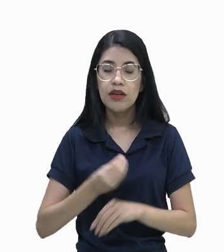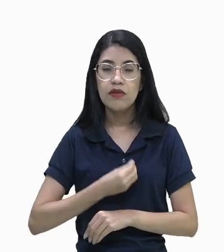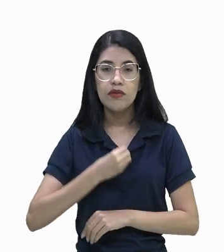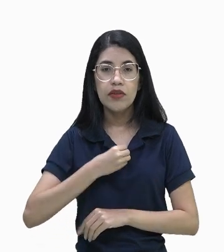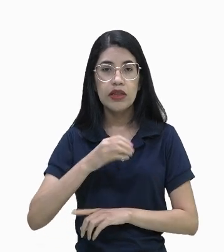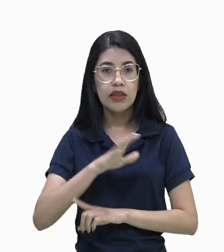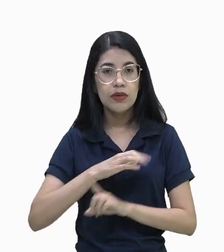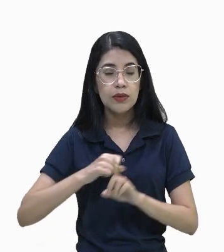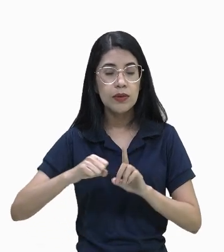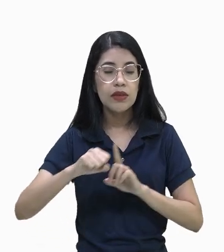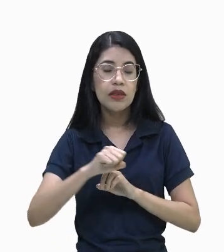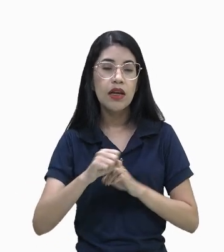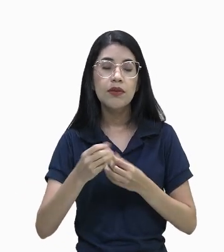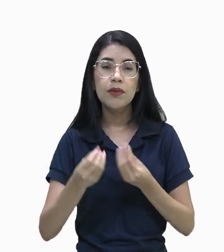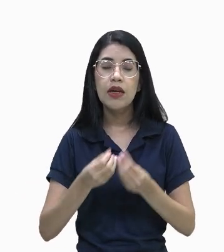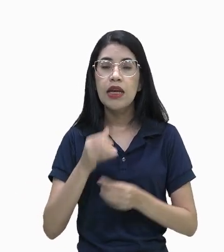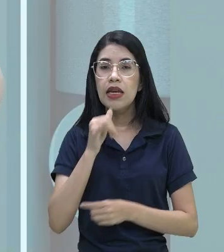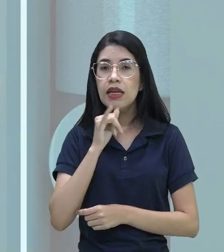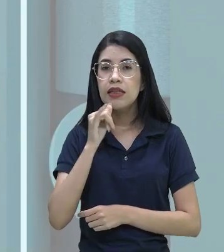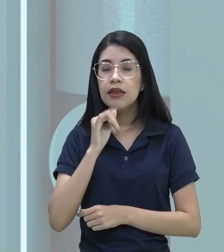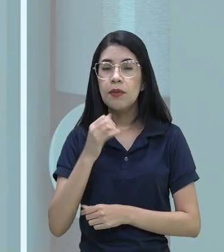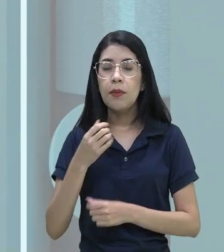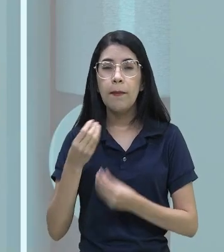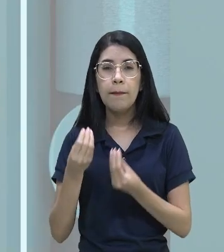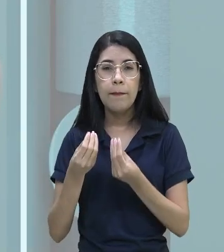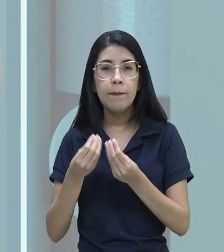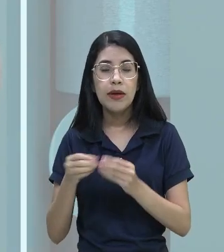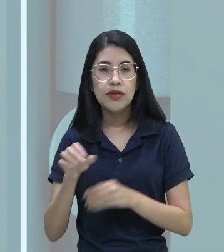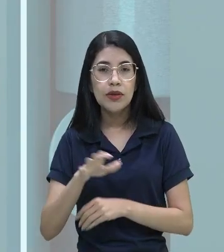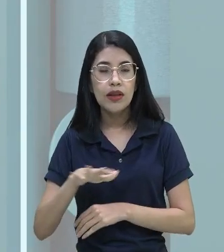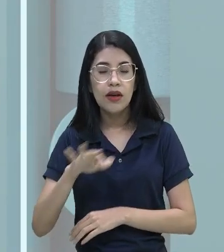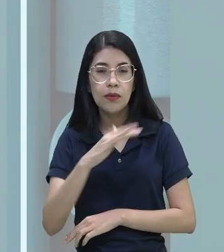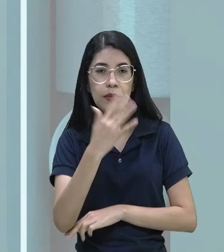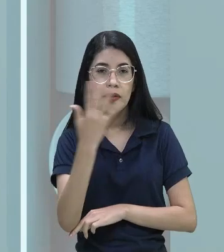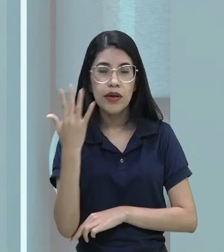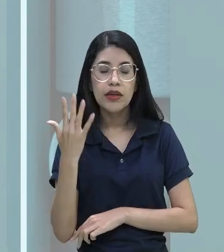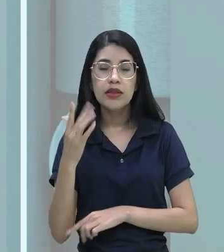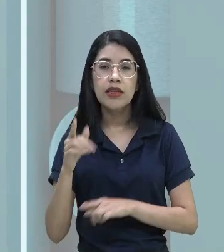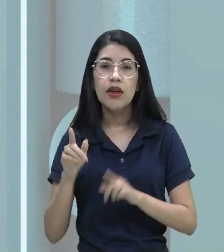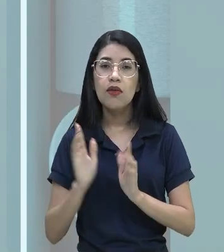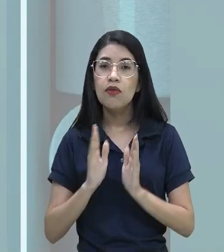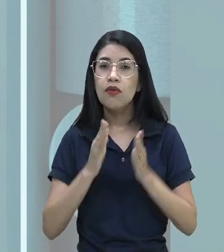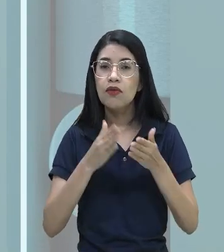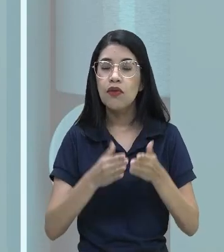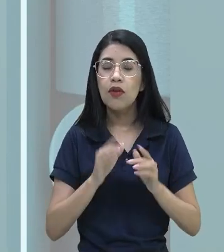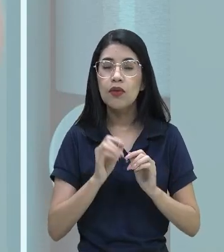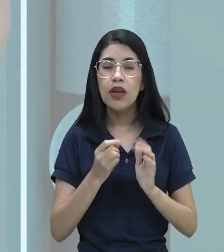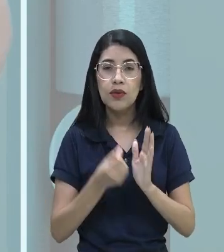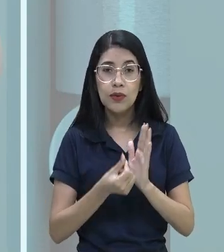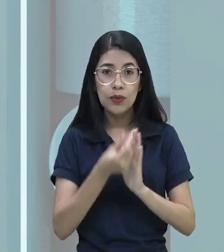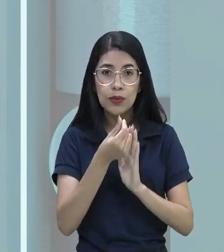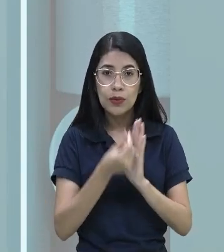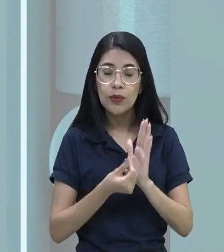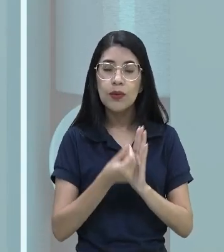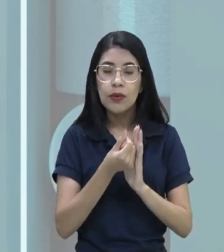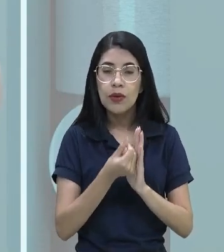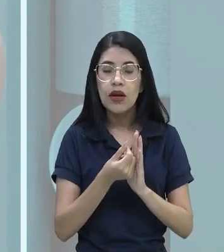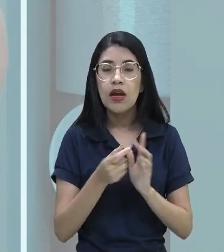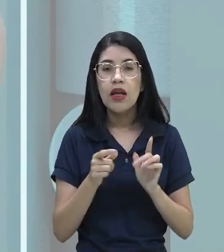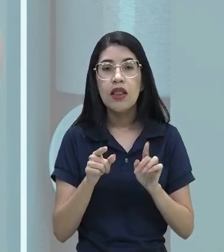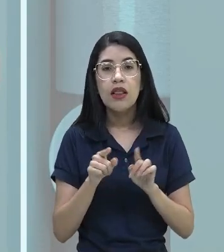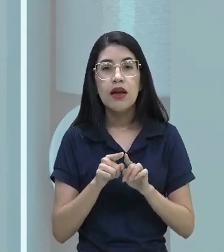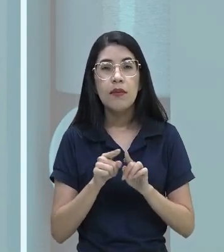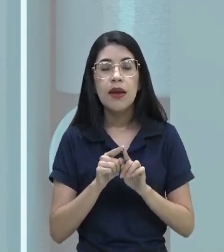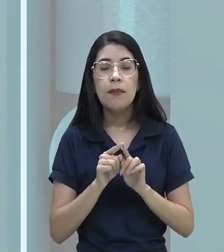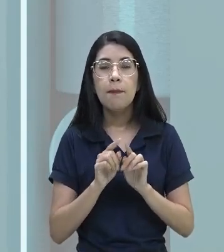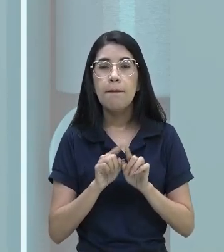Porque se agride o meio ambiente, se destrói o meio ambiente com foco no lucro. E disse que é para